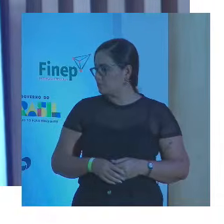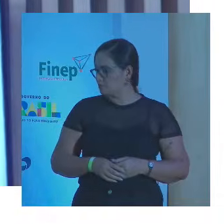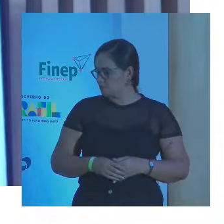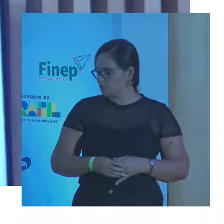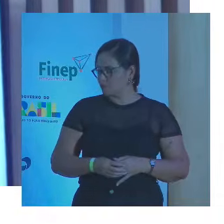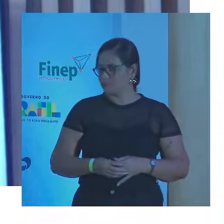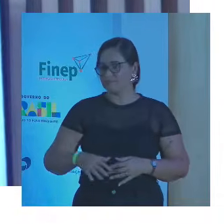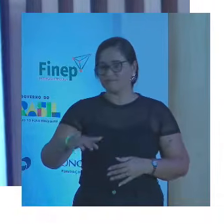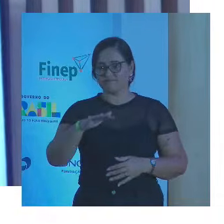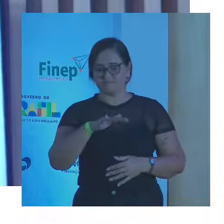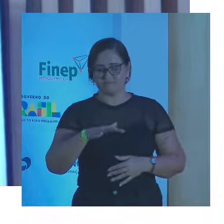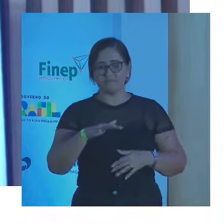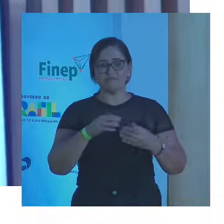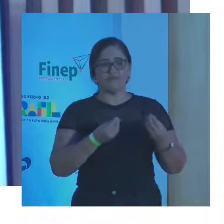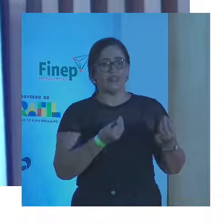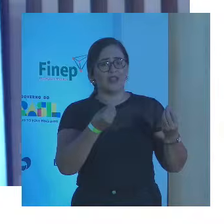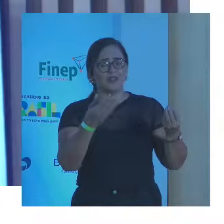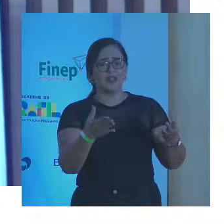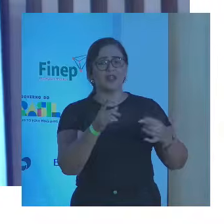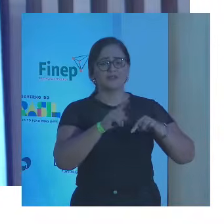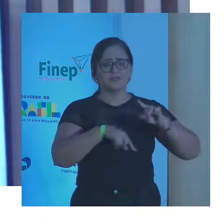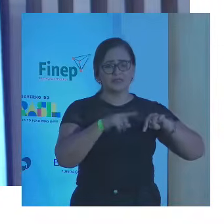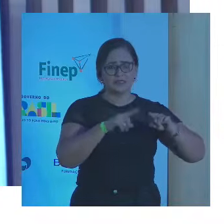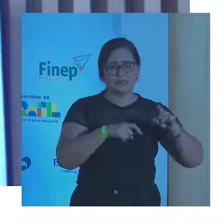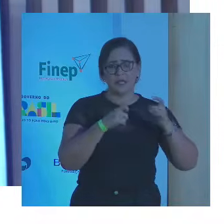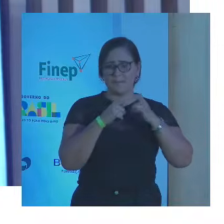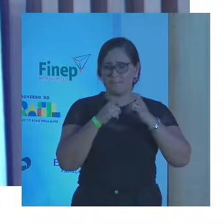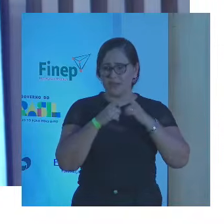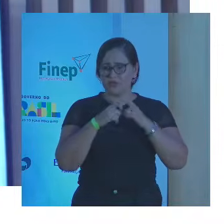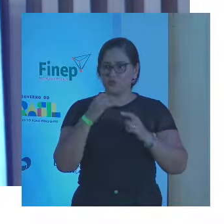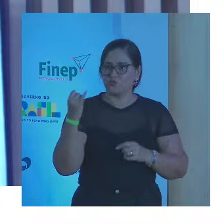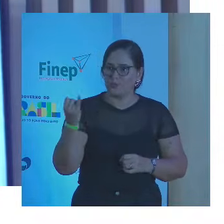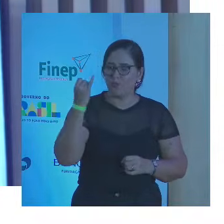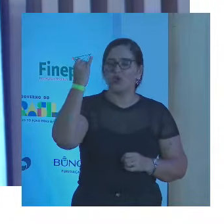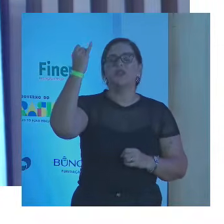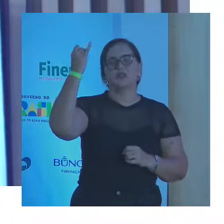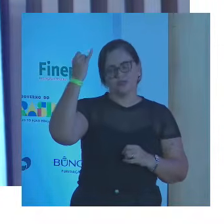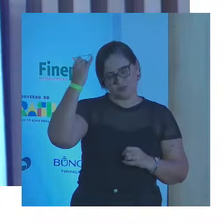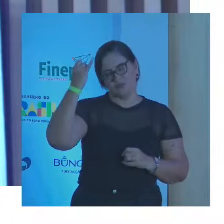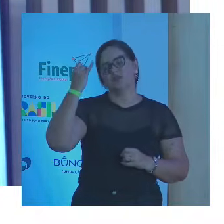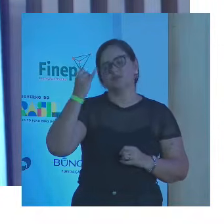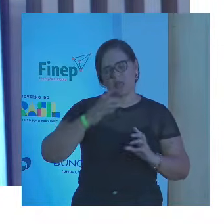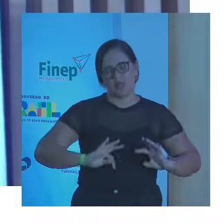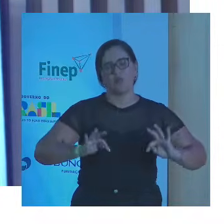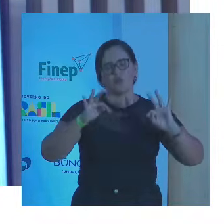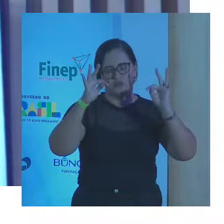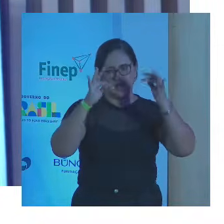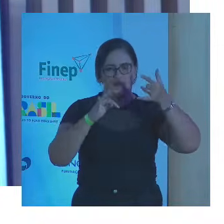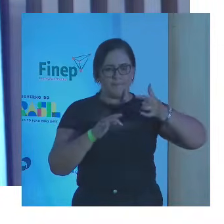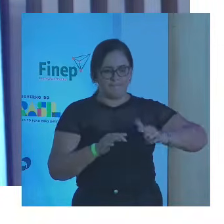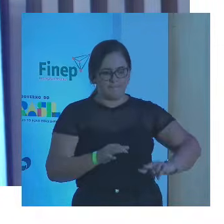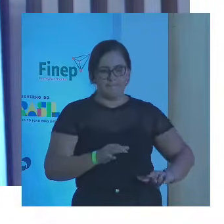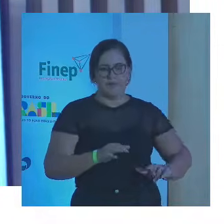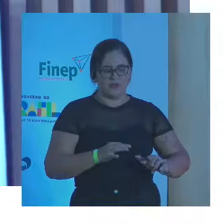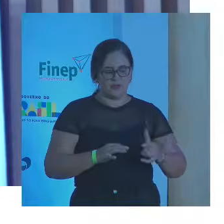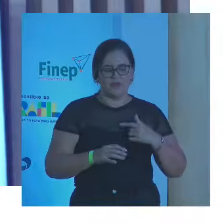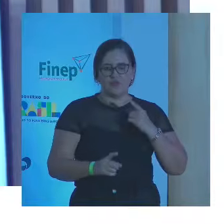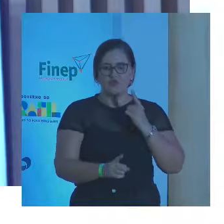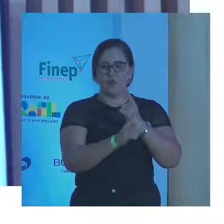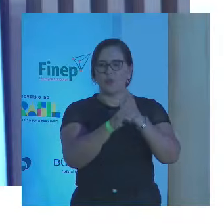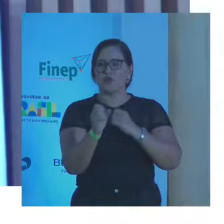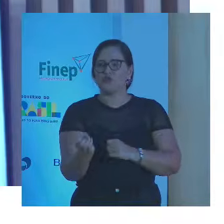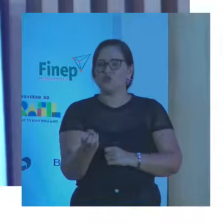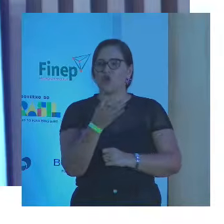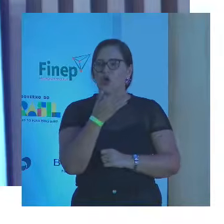em larga escala, né, fornecem recursos médicos valiosos, né, com a biotecnologia. Cada vez mais a gente está descobrindo